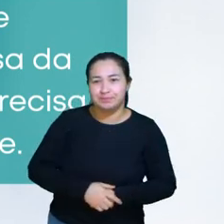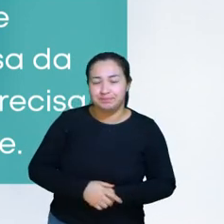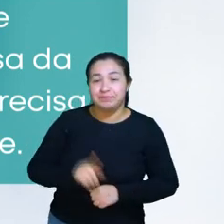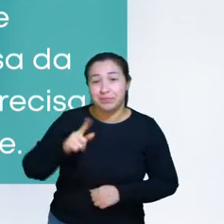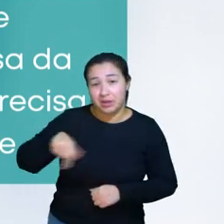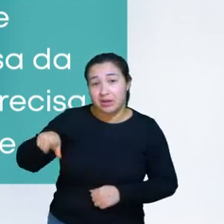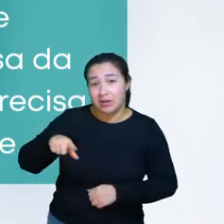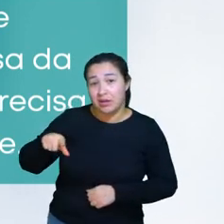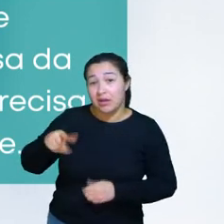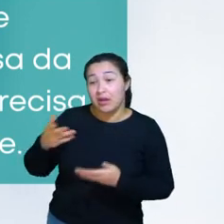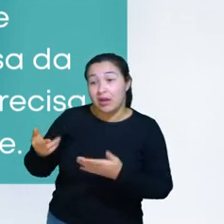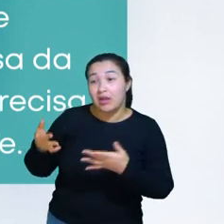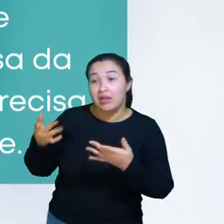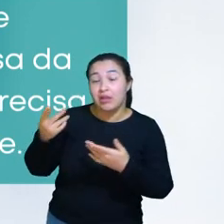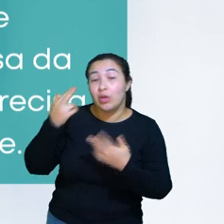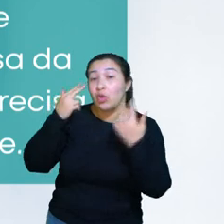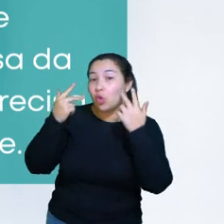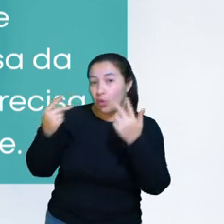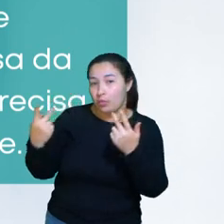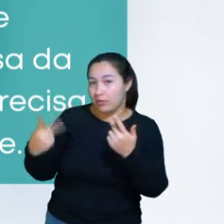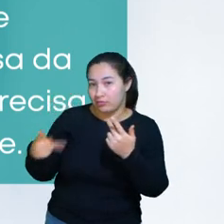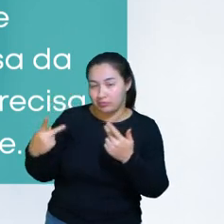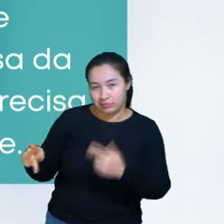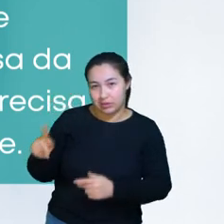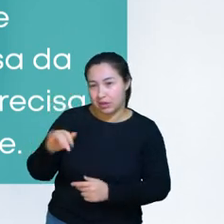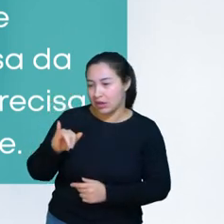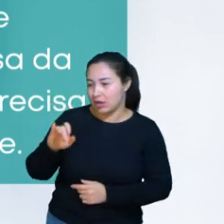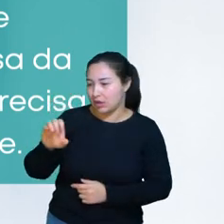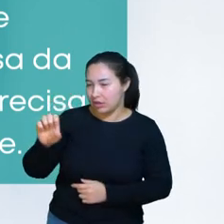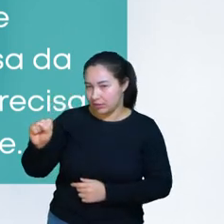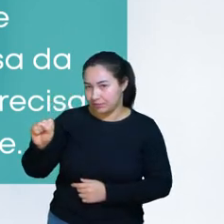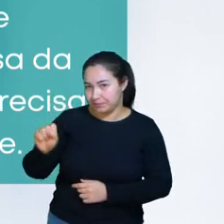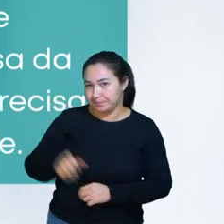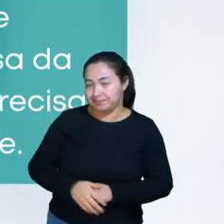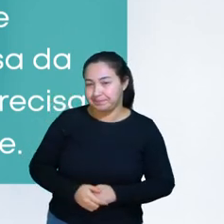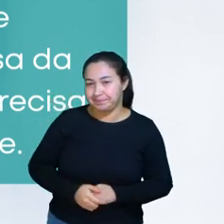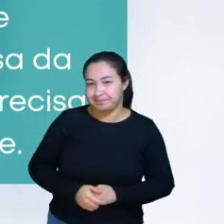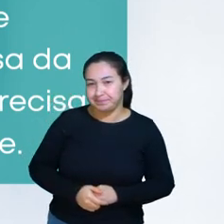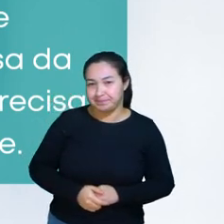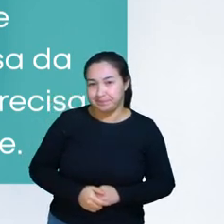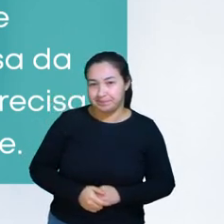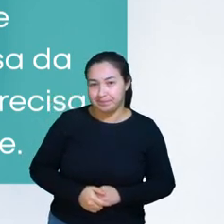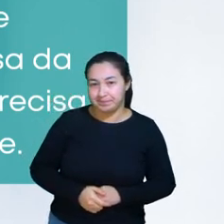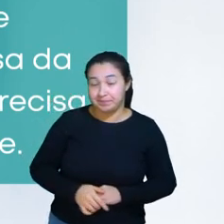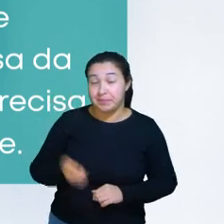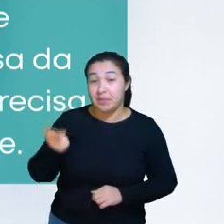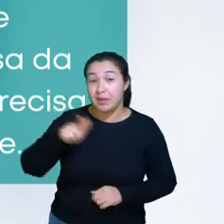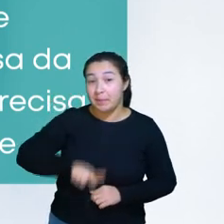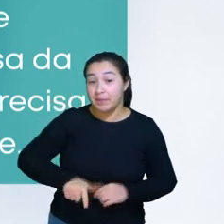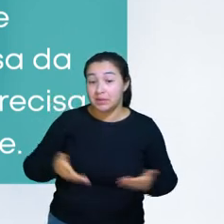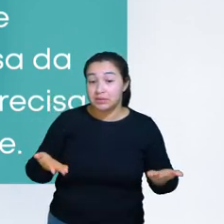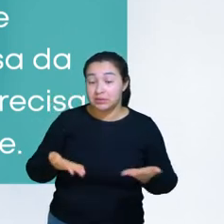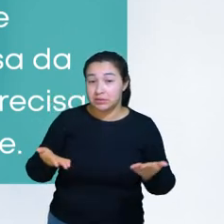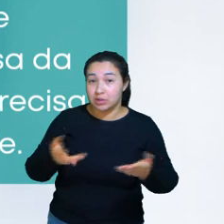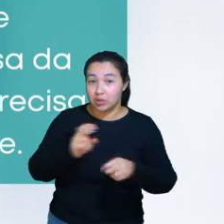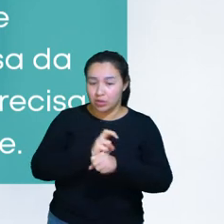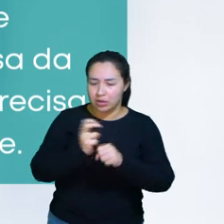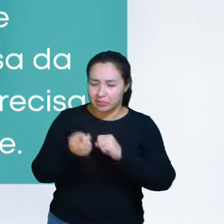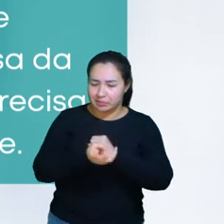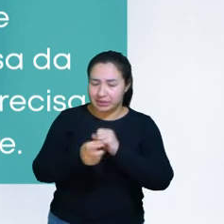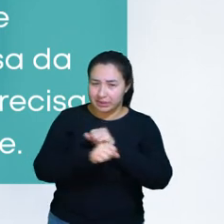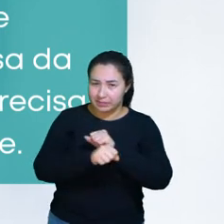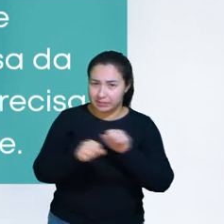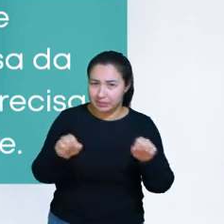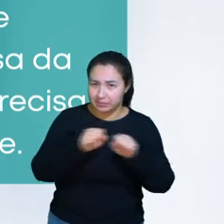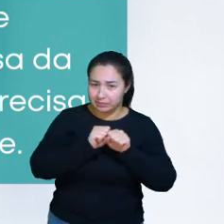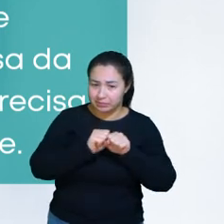da acaf e também a gente entende eh ainda mais agora pós pandemia que o essencial